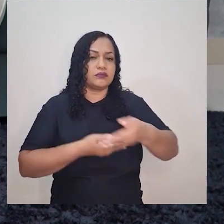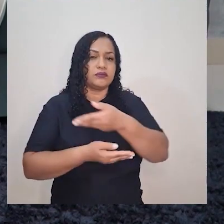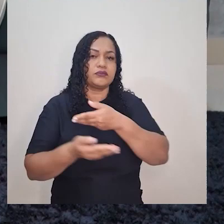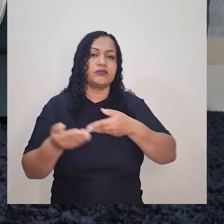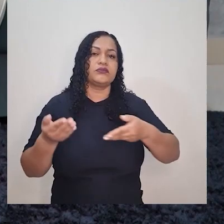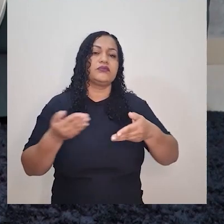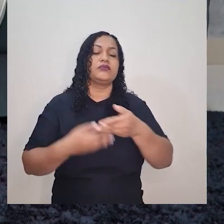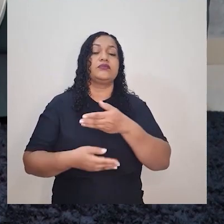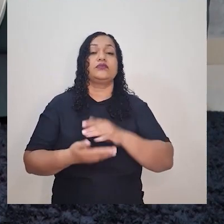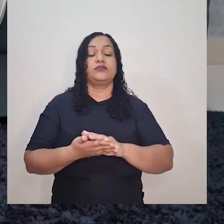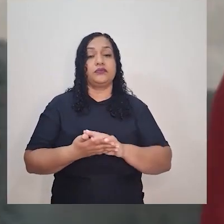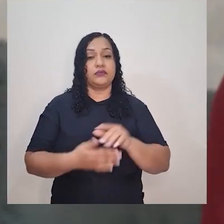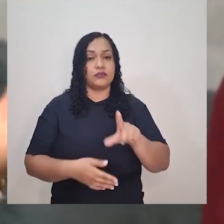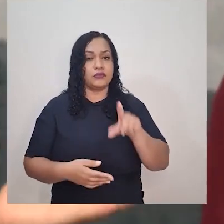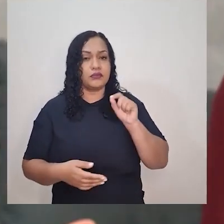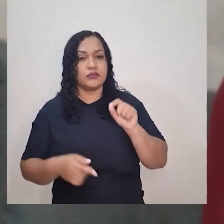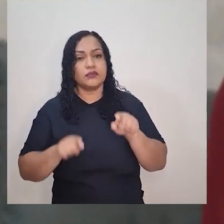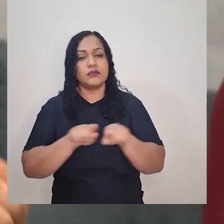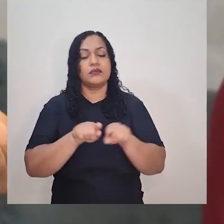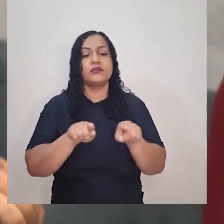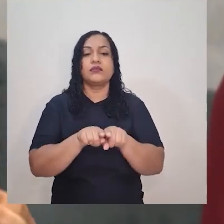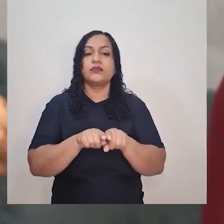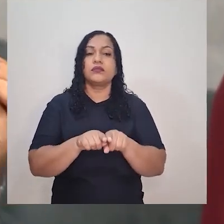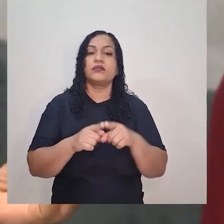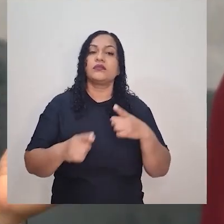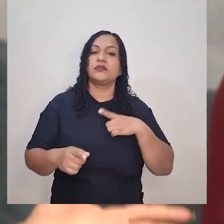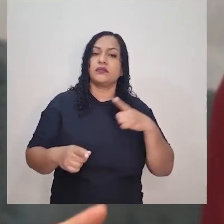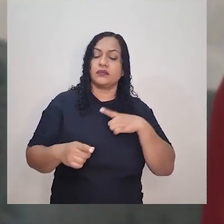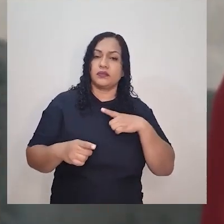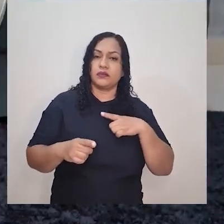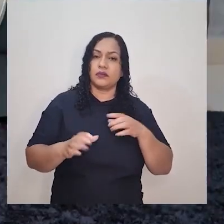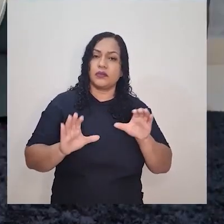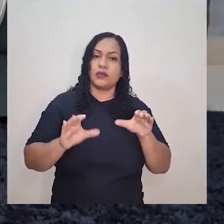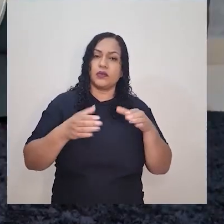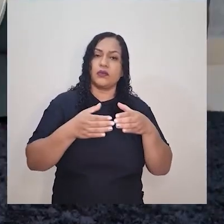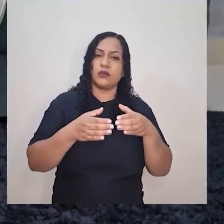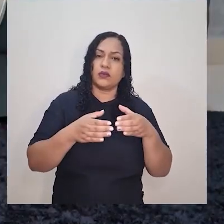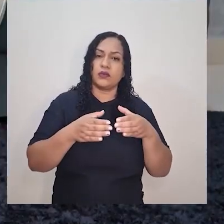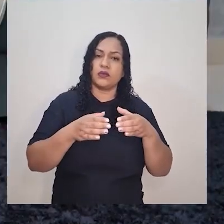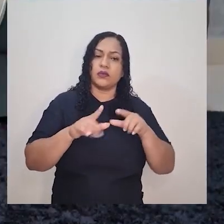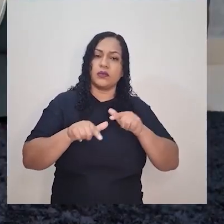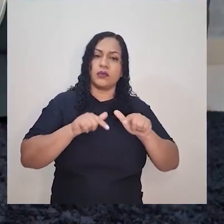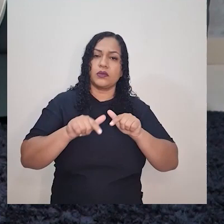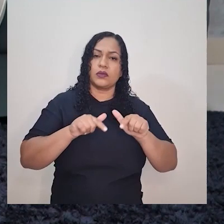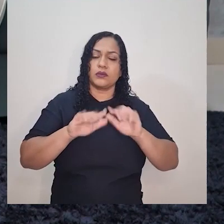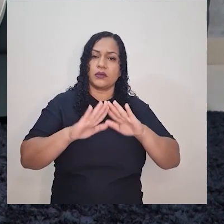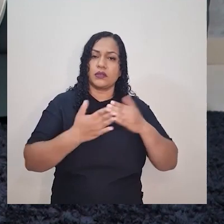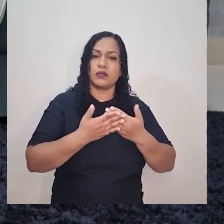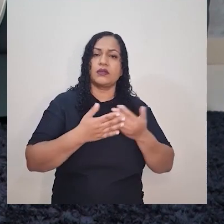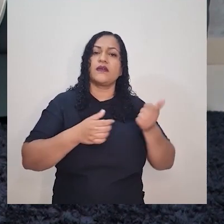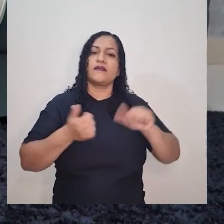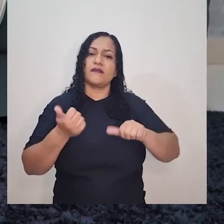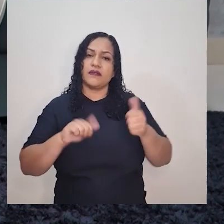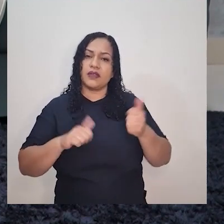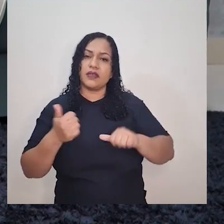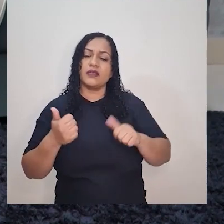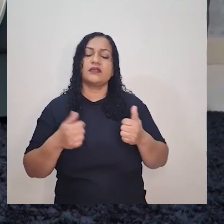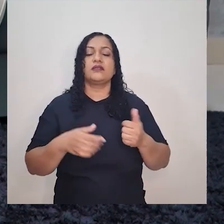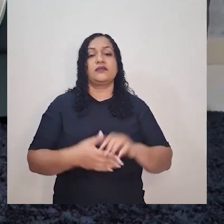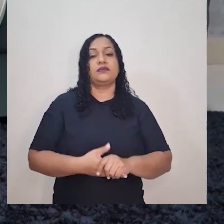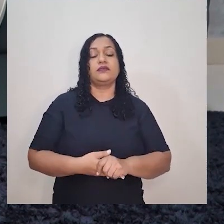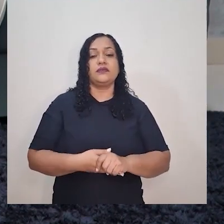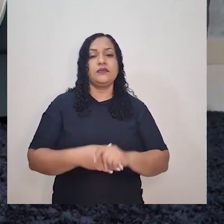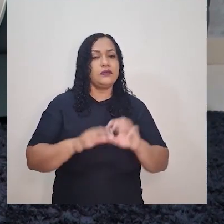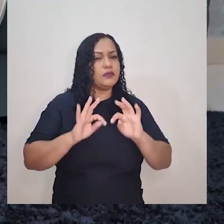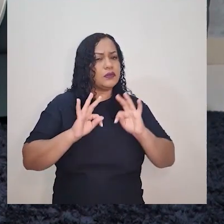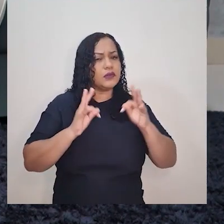processo de tomada de decisões e instalação de um processo coletivo de avaliação de cunho emancipatório. Diante